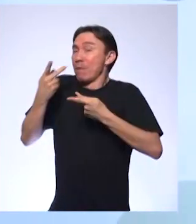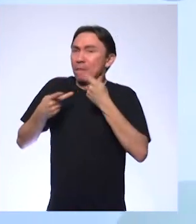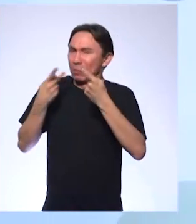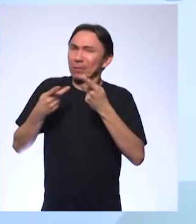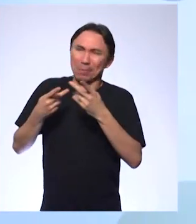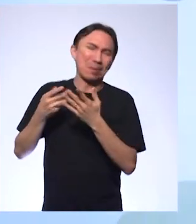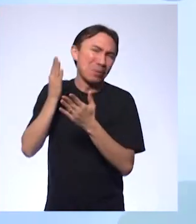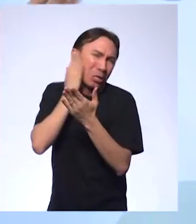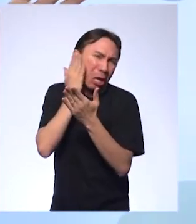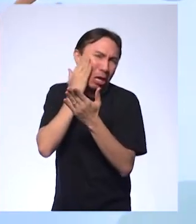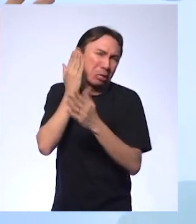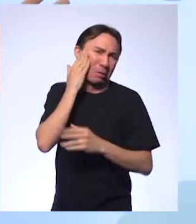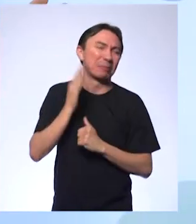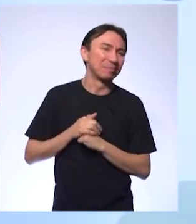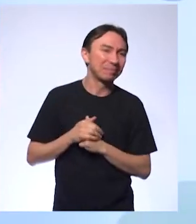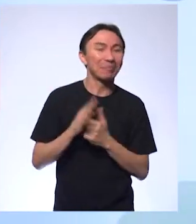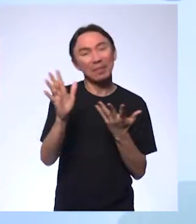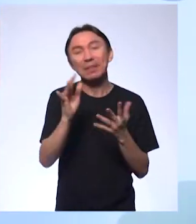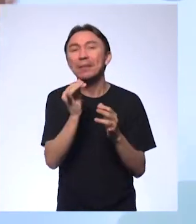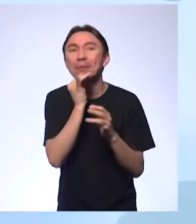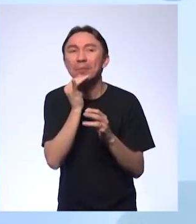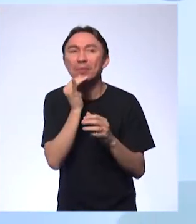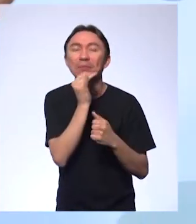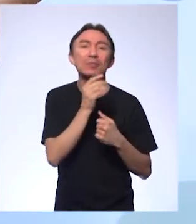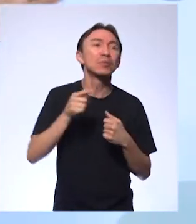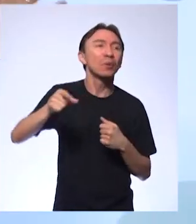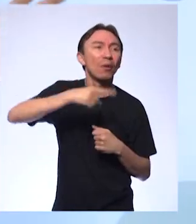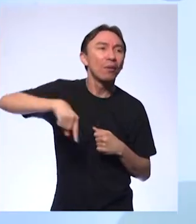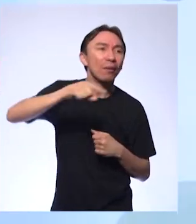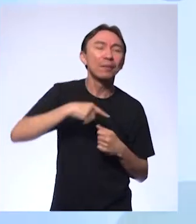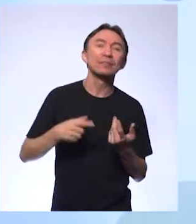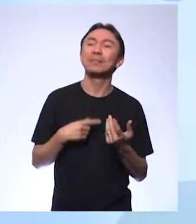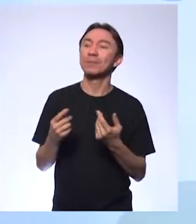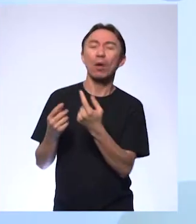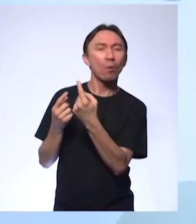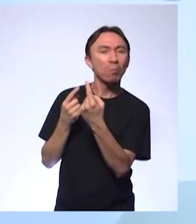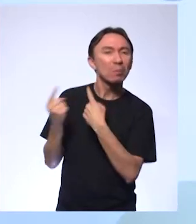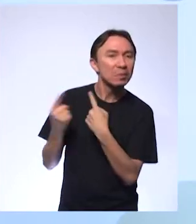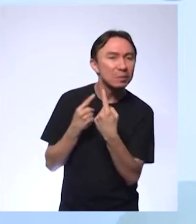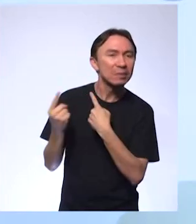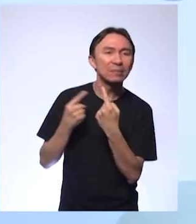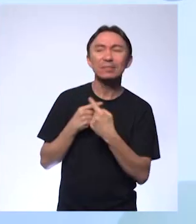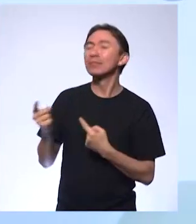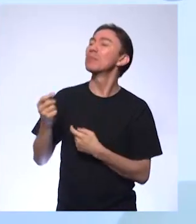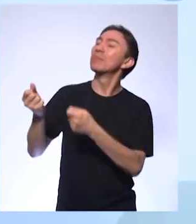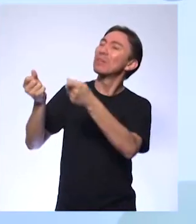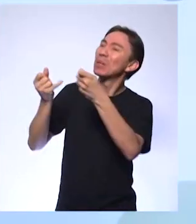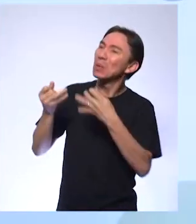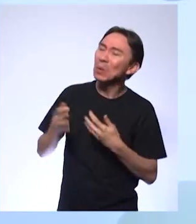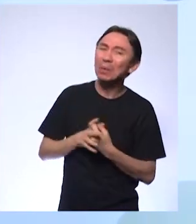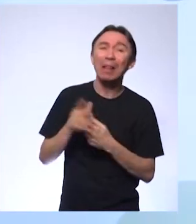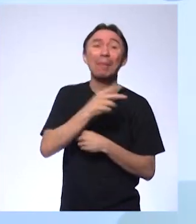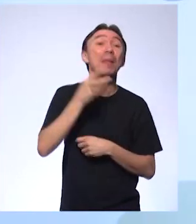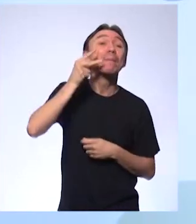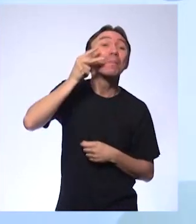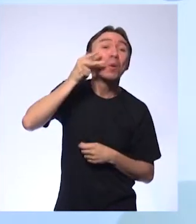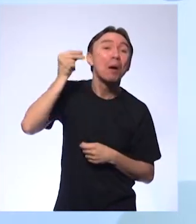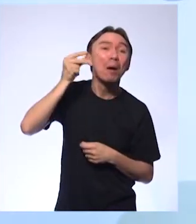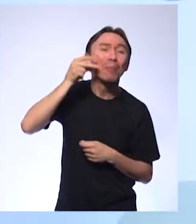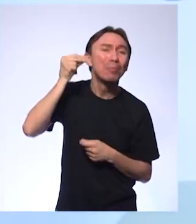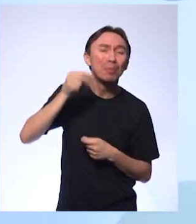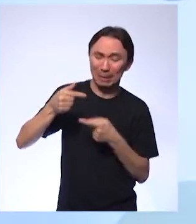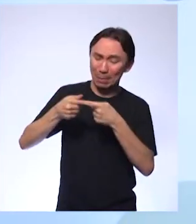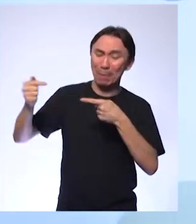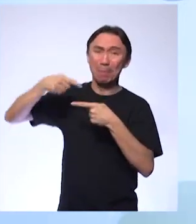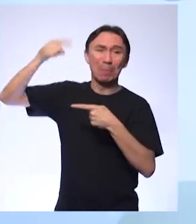é parafrasear. Então, a gente está conversando aqui, então você me contou, por exemplo, Sara, meu gatinho morreu na semana passada,